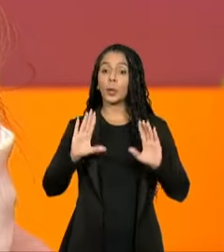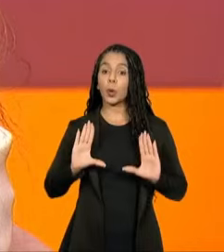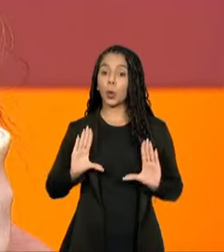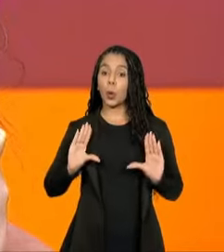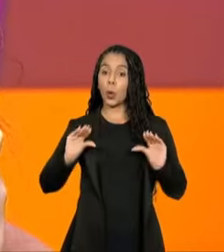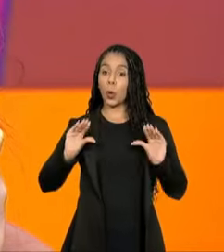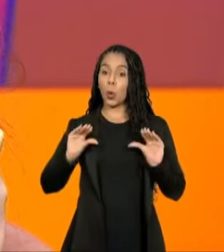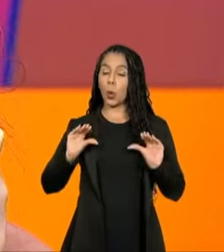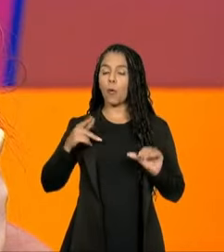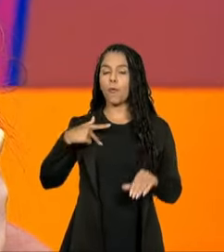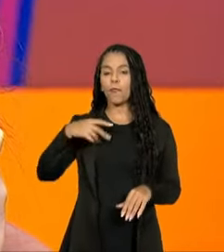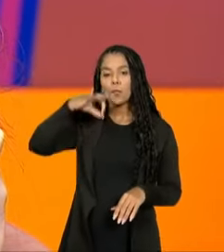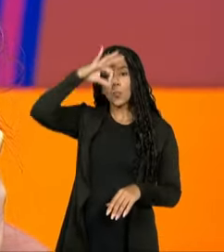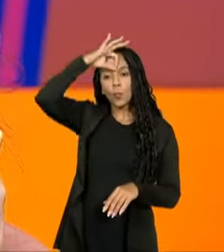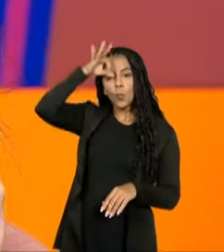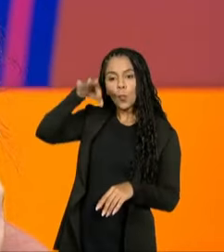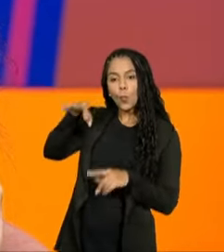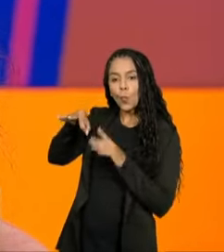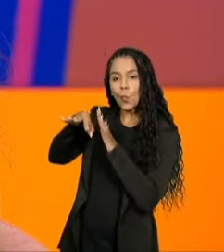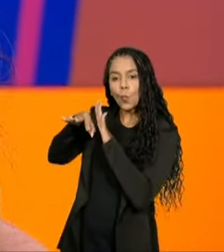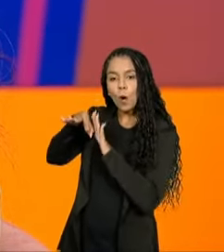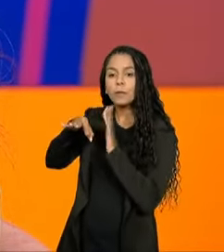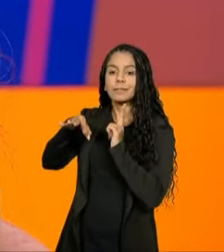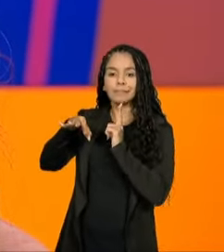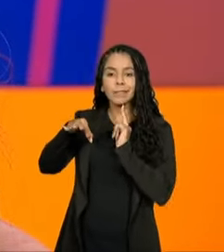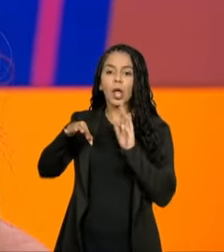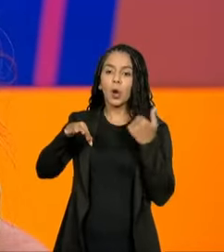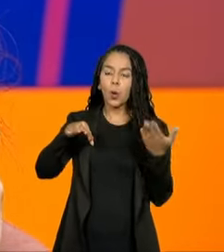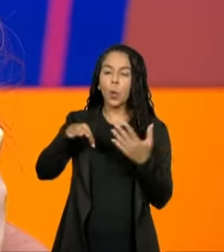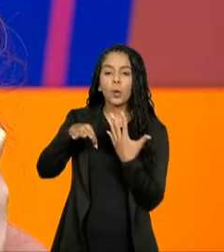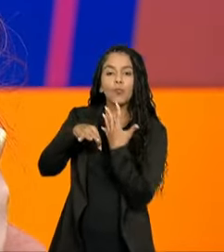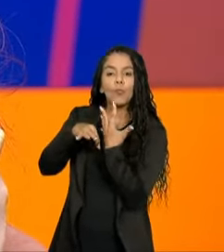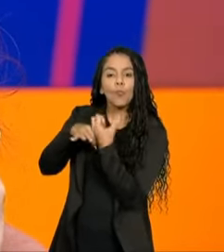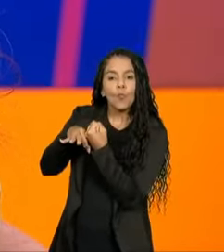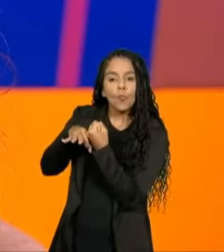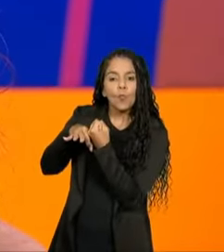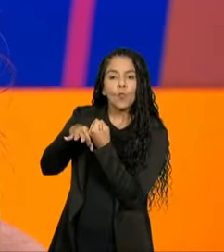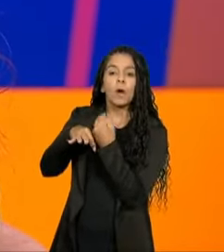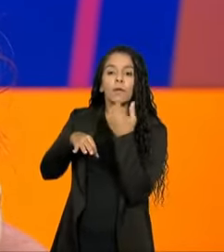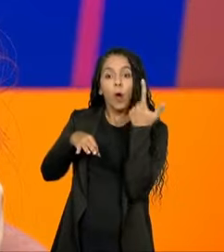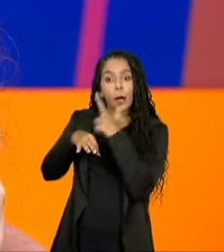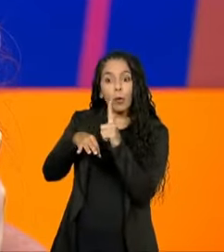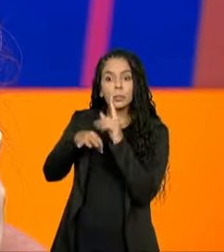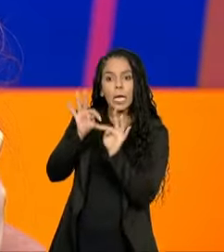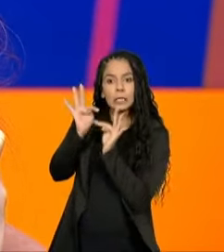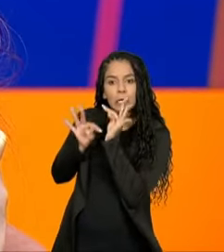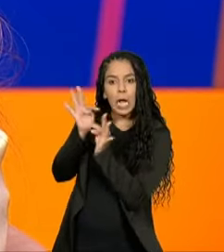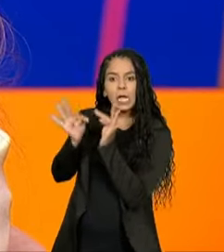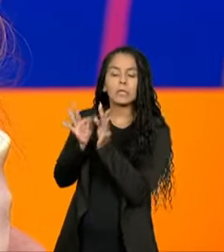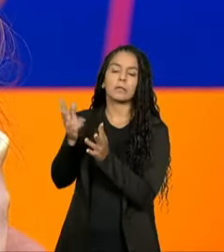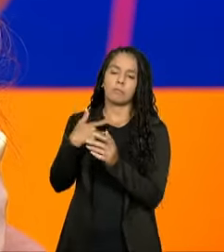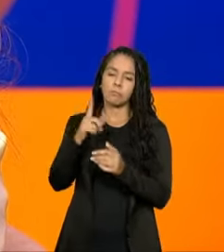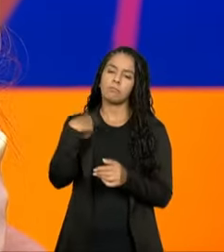conforto vaginal, né, que a gente vai ter quando a gente tem a questão do ressecamento tratado, porque a gente vai tendo um